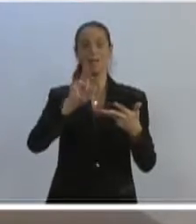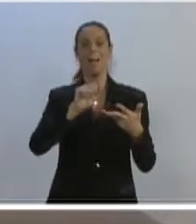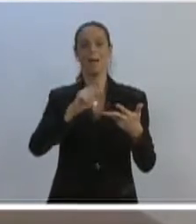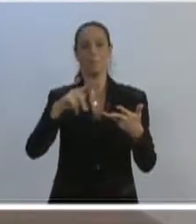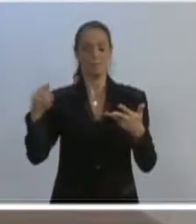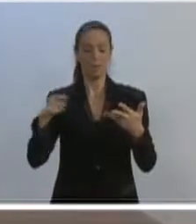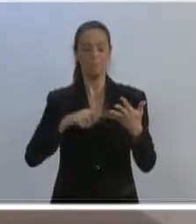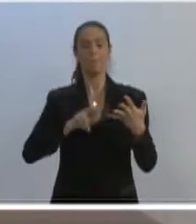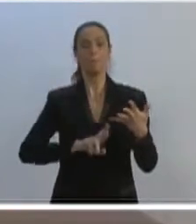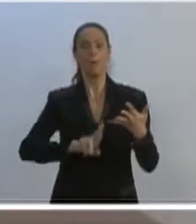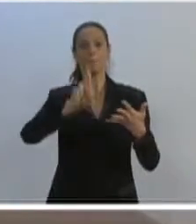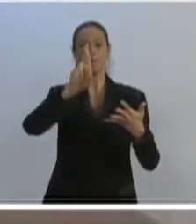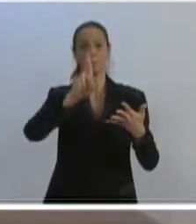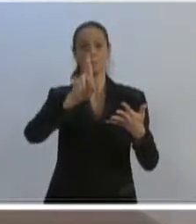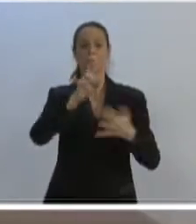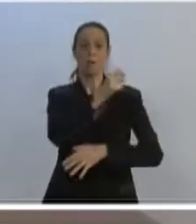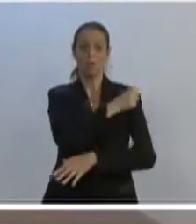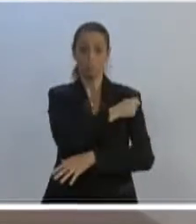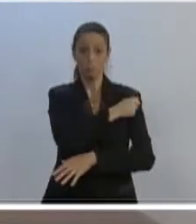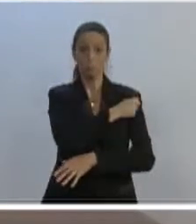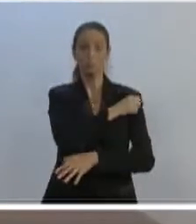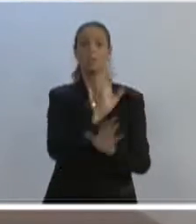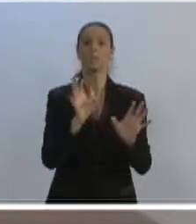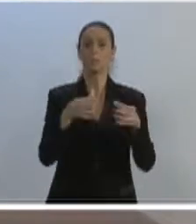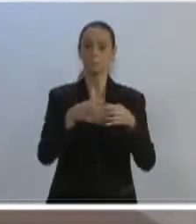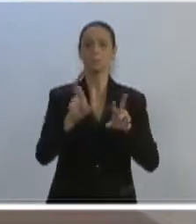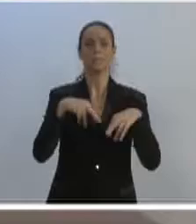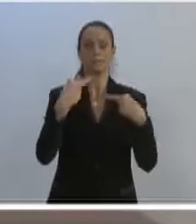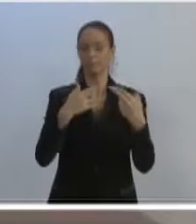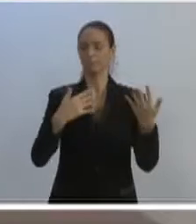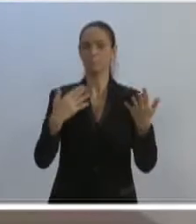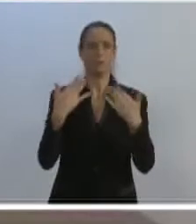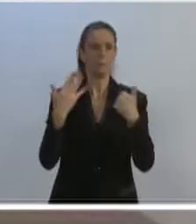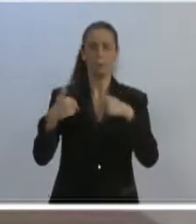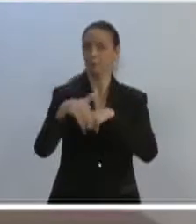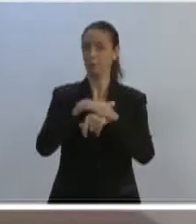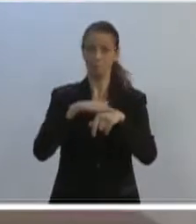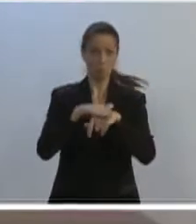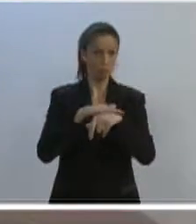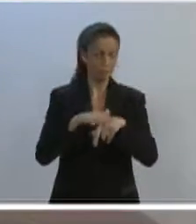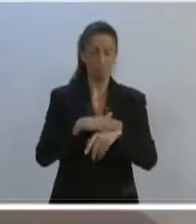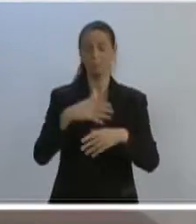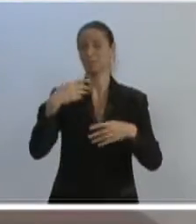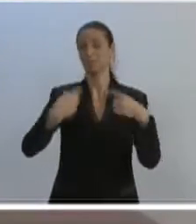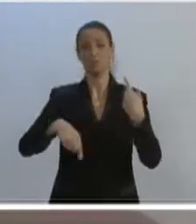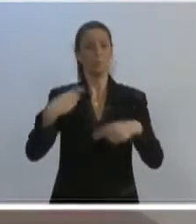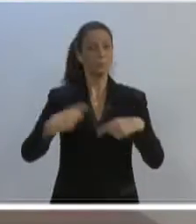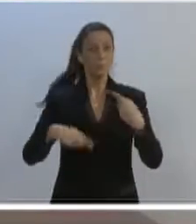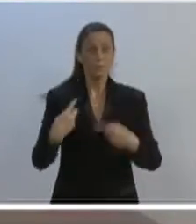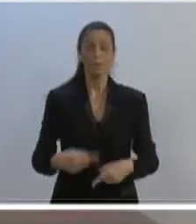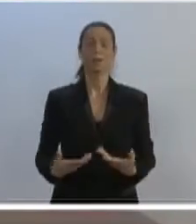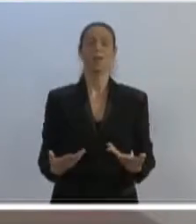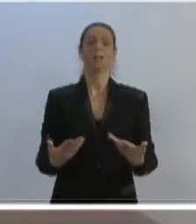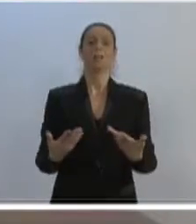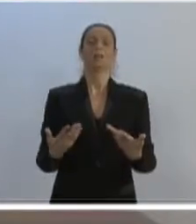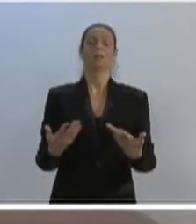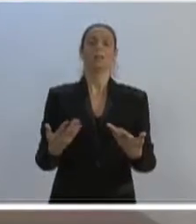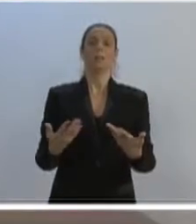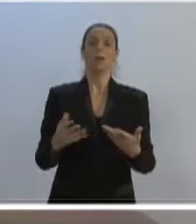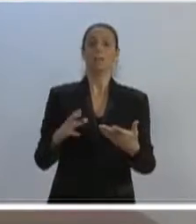APP, representante de alunos, e onde foi, de fato, levada a discussão, a comunidade não